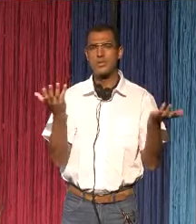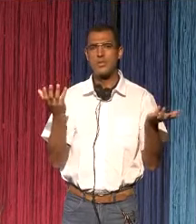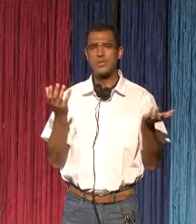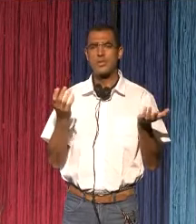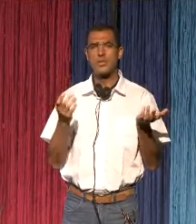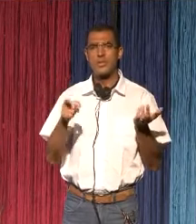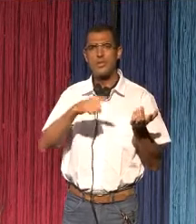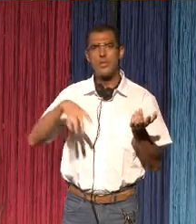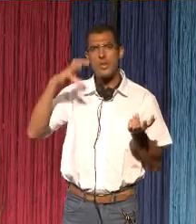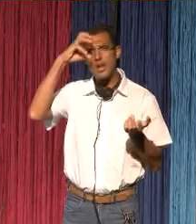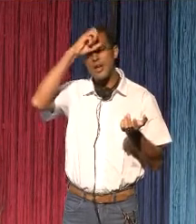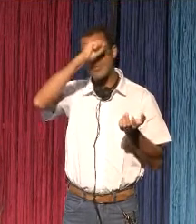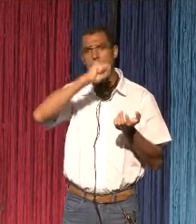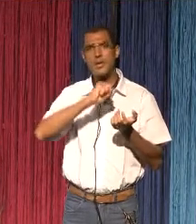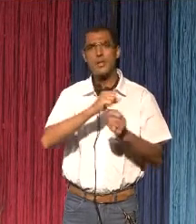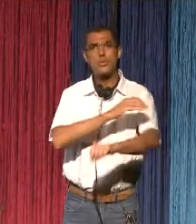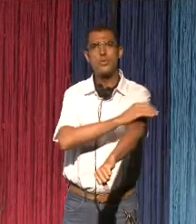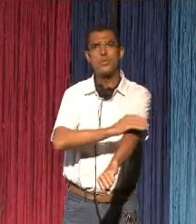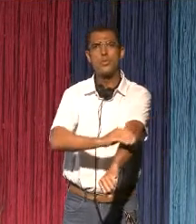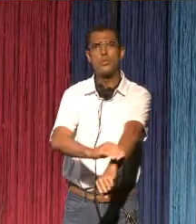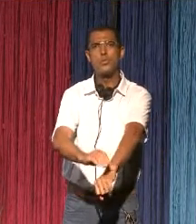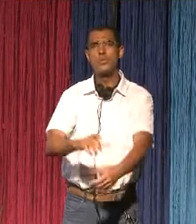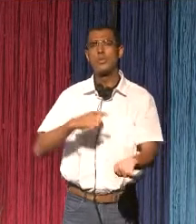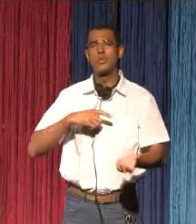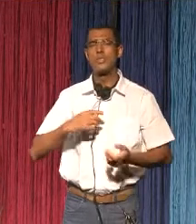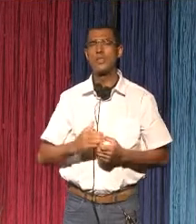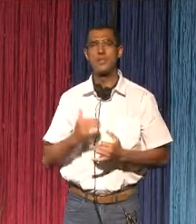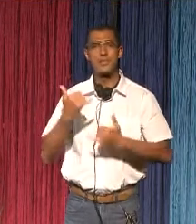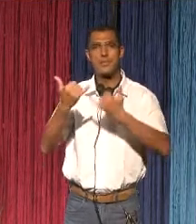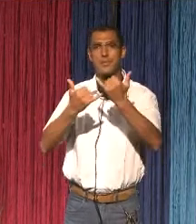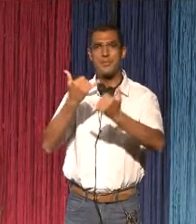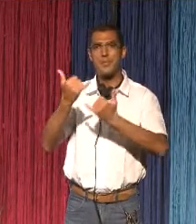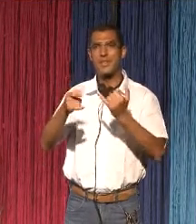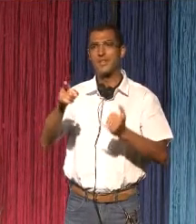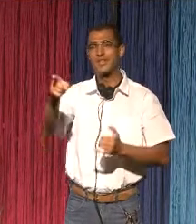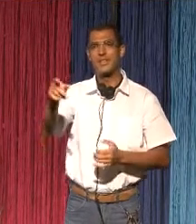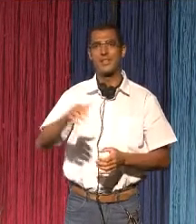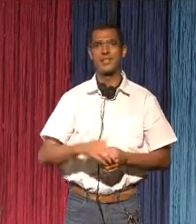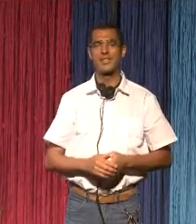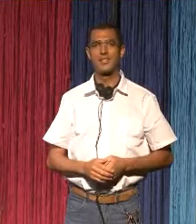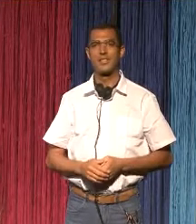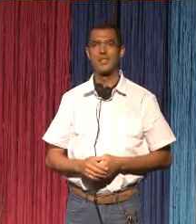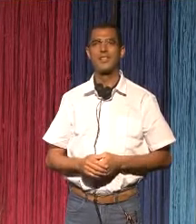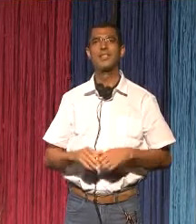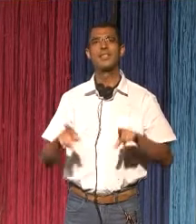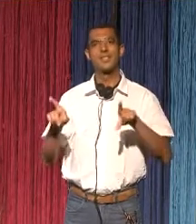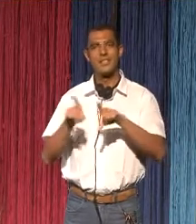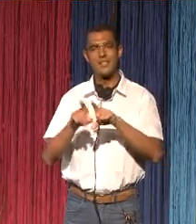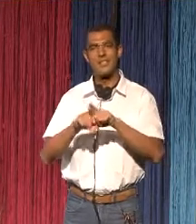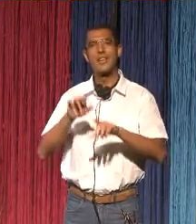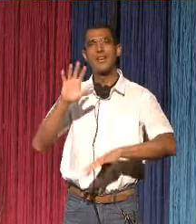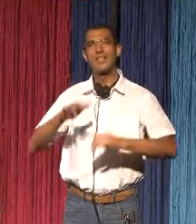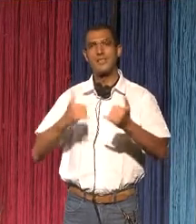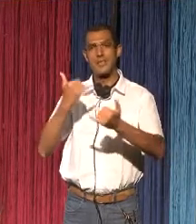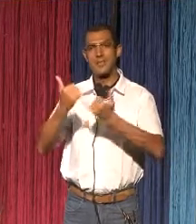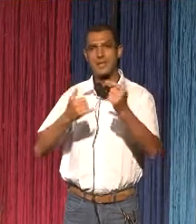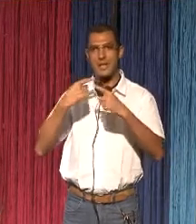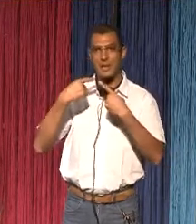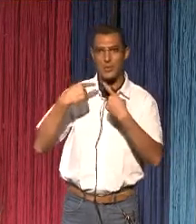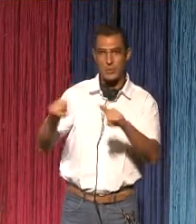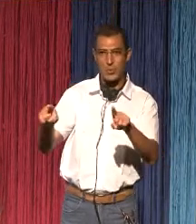Nós aprendemos, a gente brinca com o outro. Até brinca, às vezes, contra o outro,